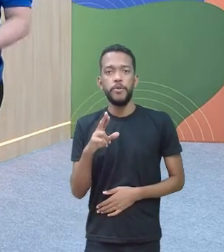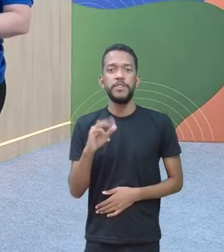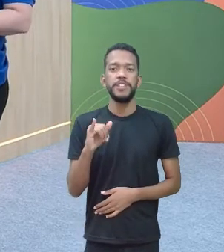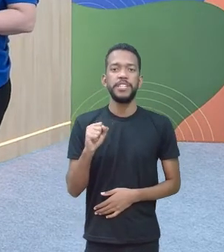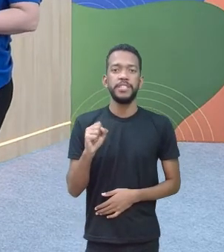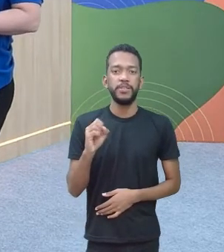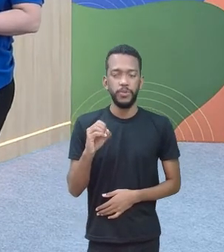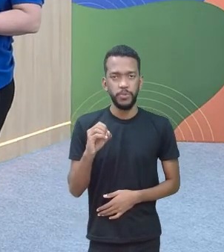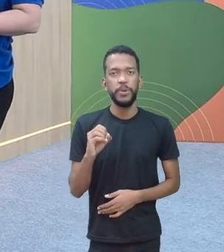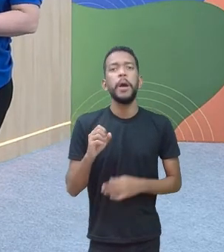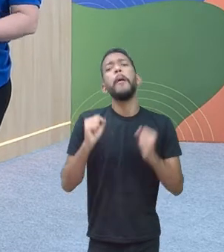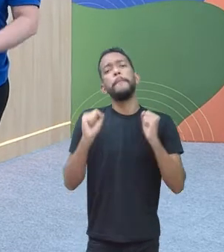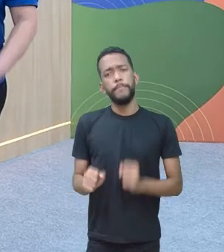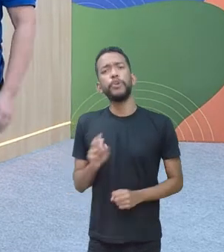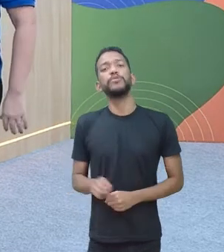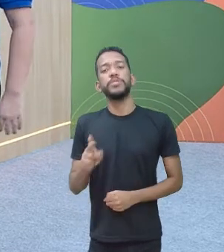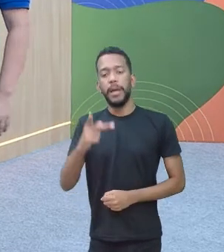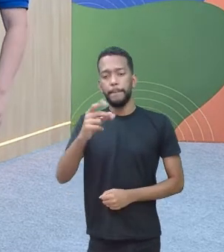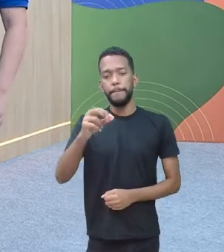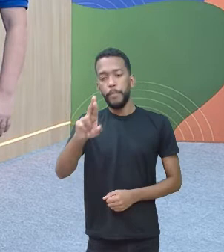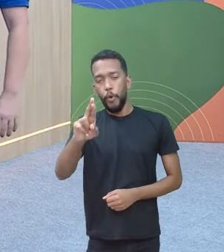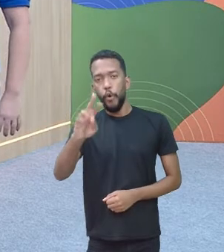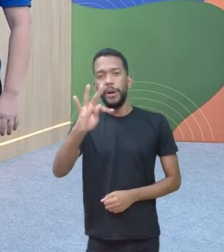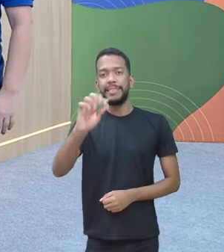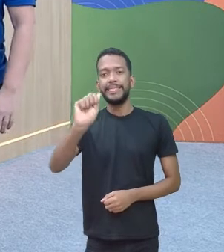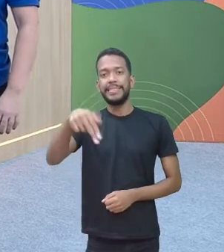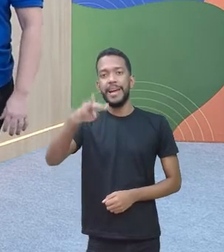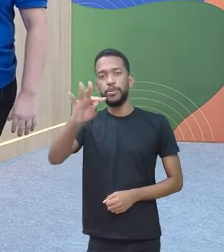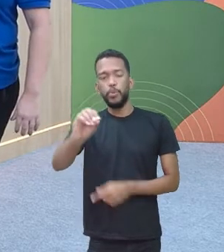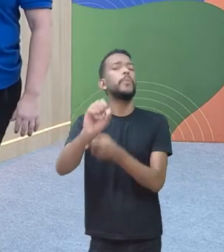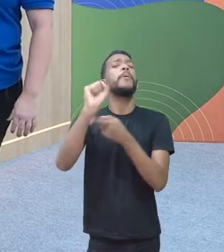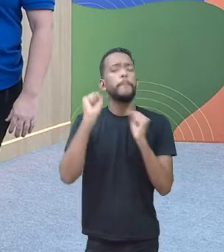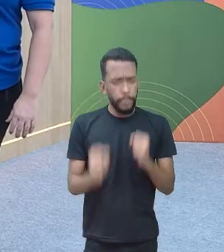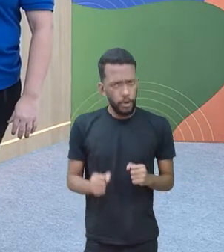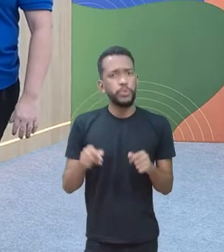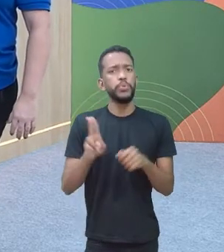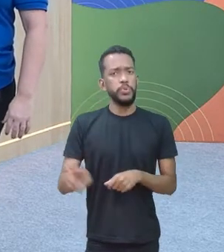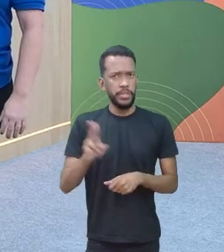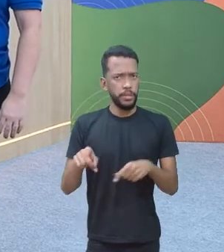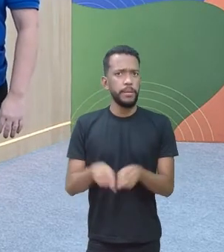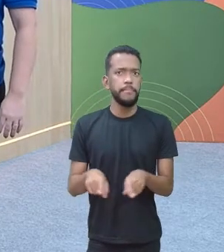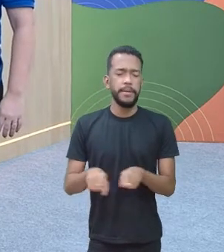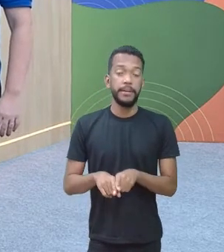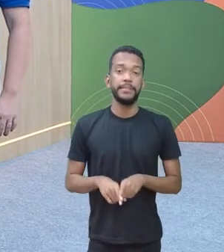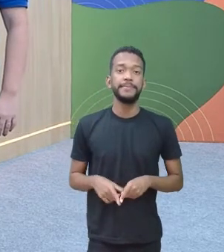portanto. Então, pois. Então, nas conclusivas nós temos